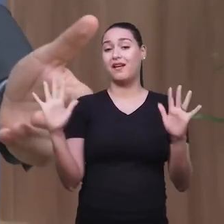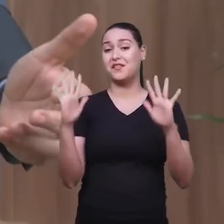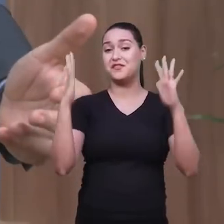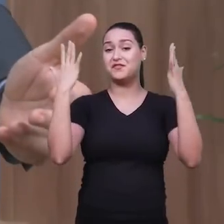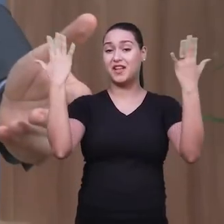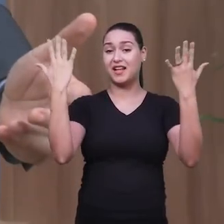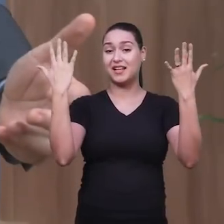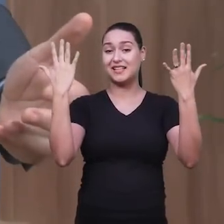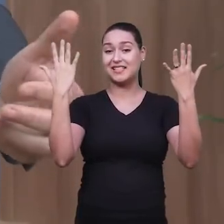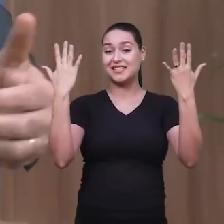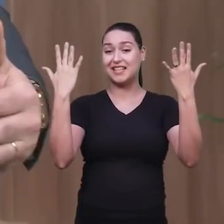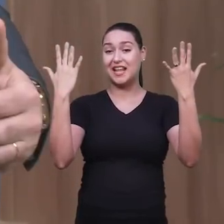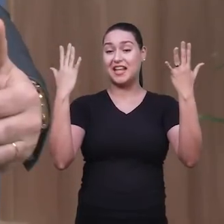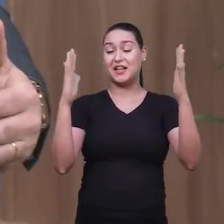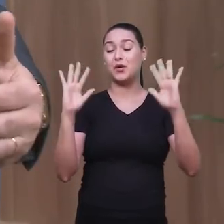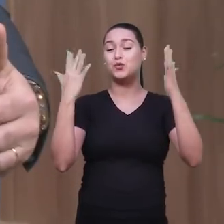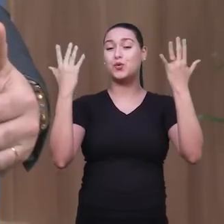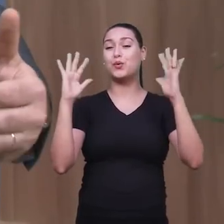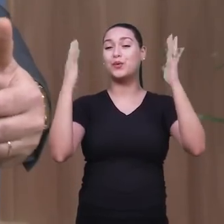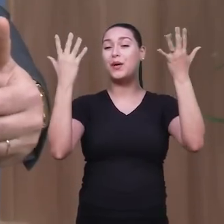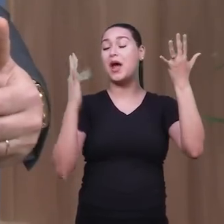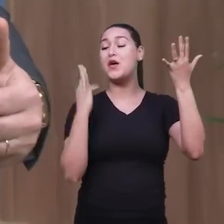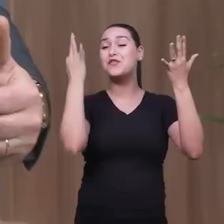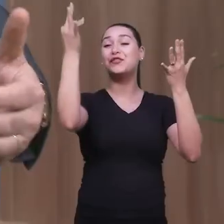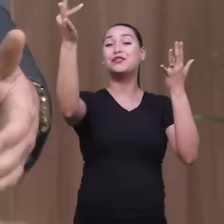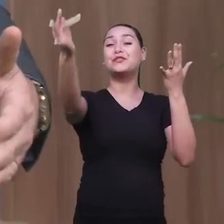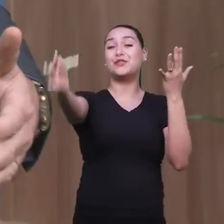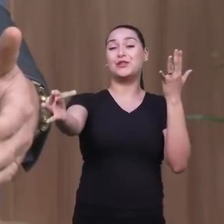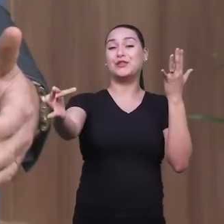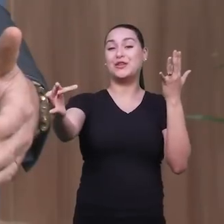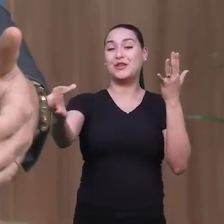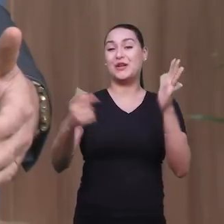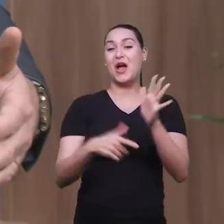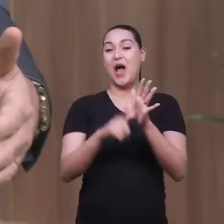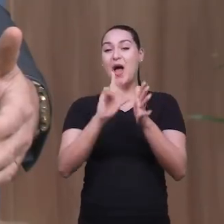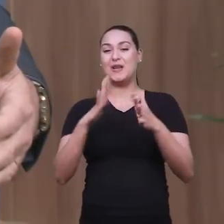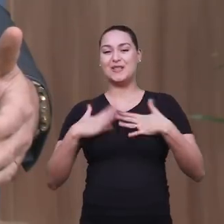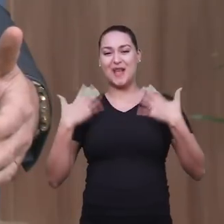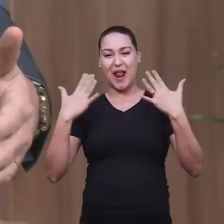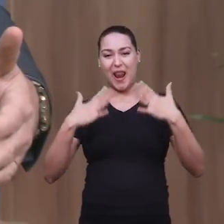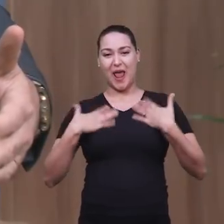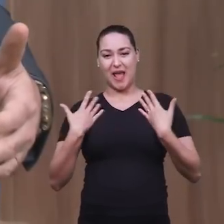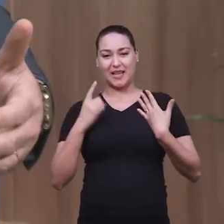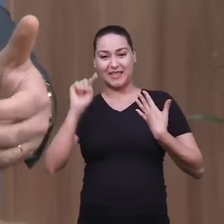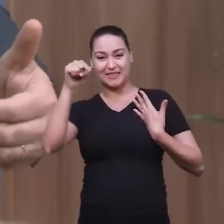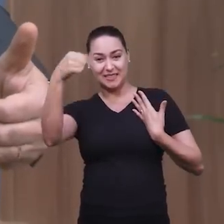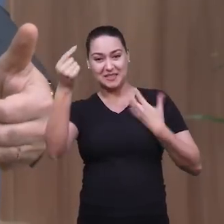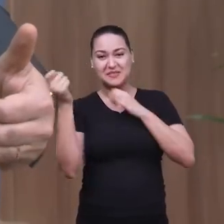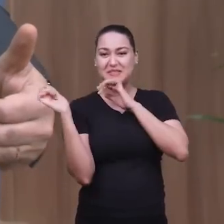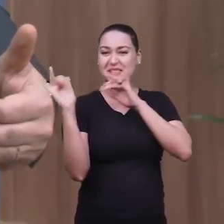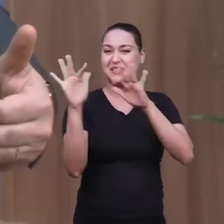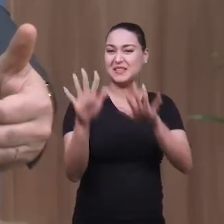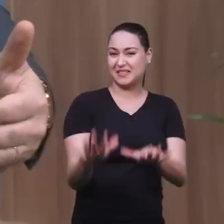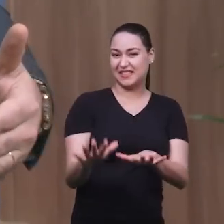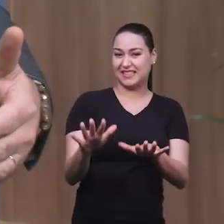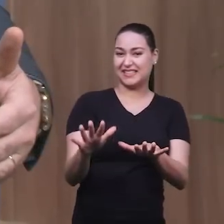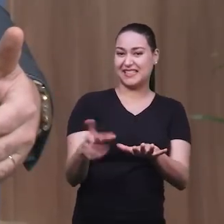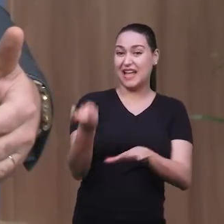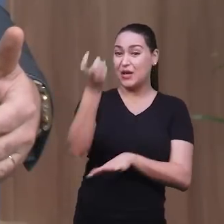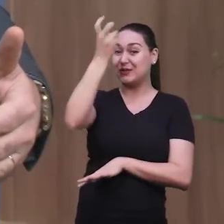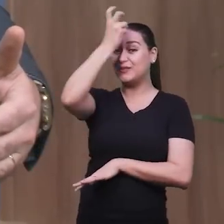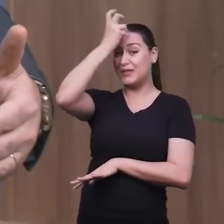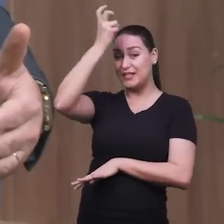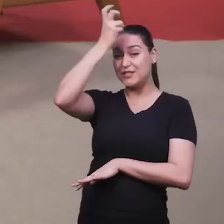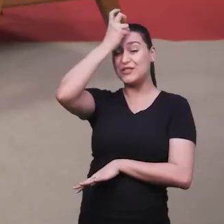das características dela, é que é uma festa que comemora uma coisa que ainda vai acontecer. Glória a Deus. Você se alegra primeiro e vive a